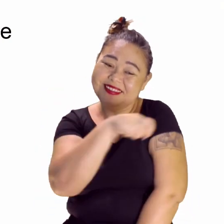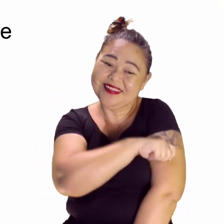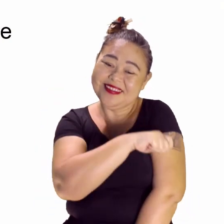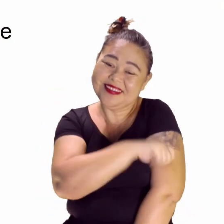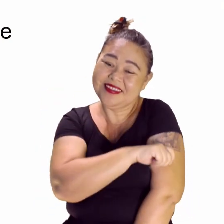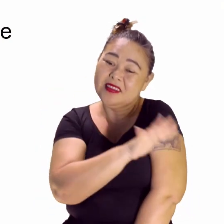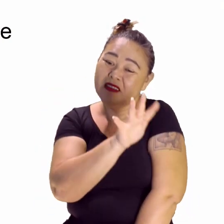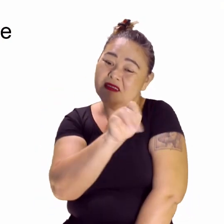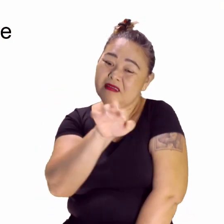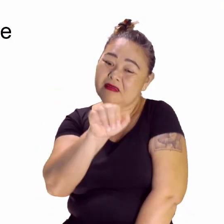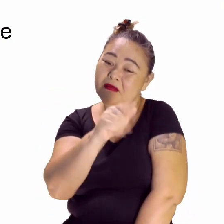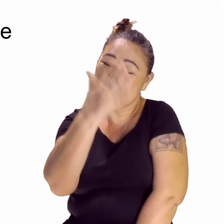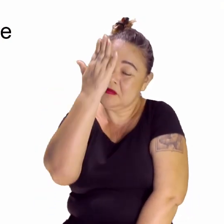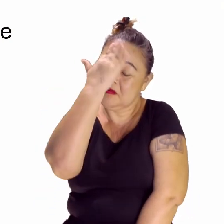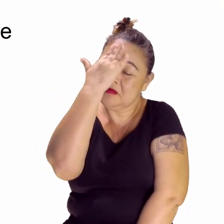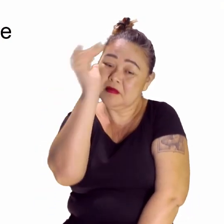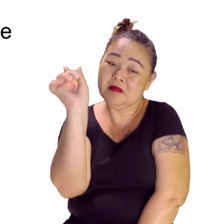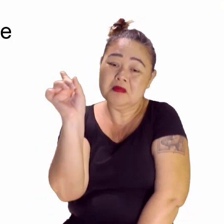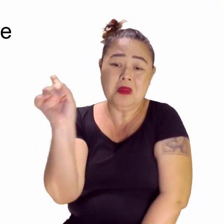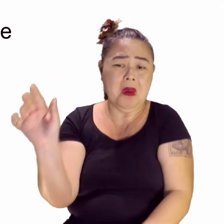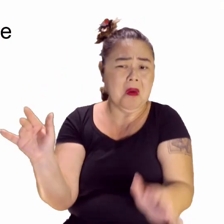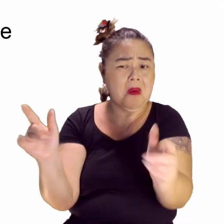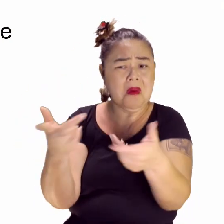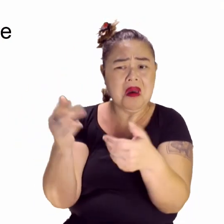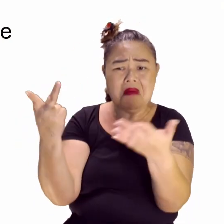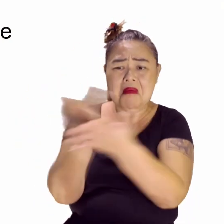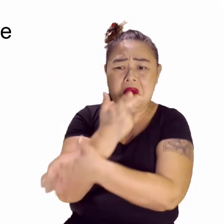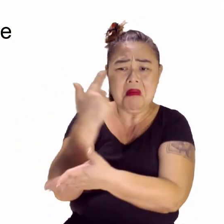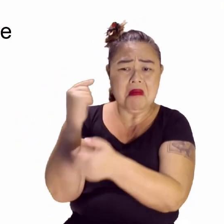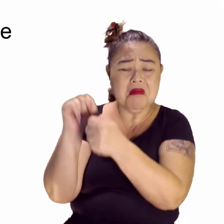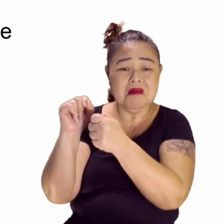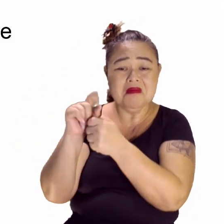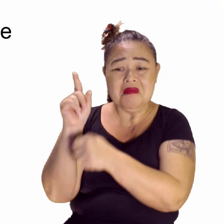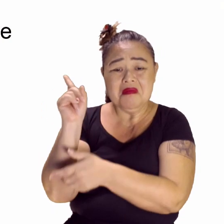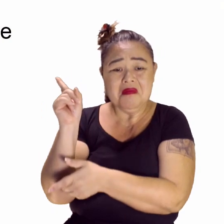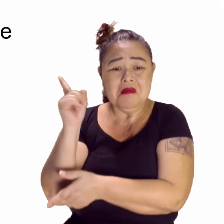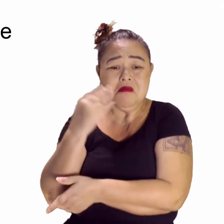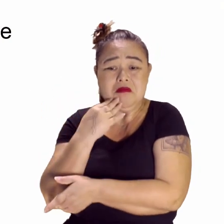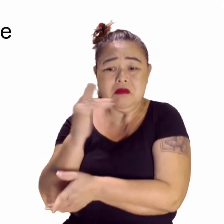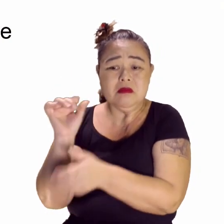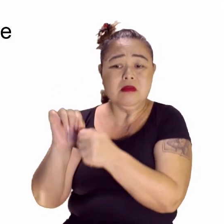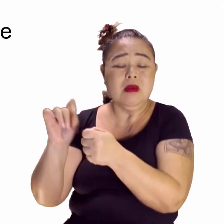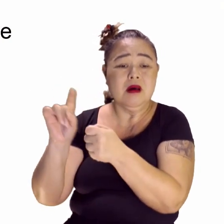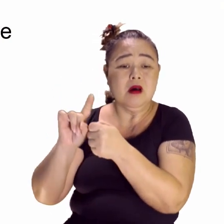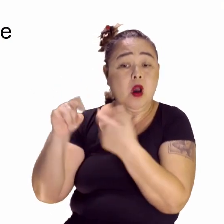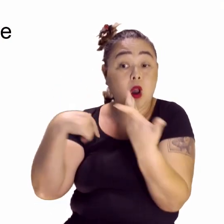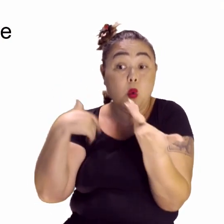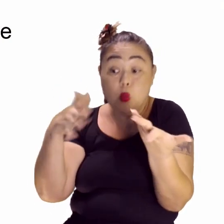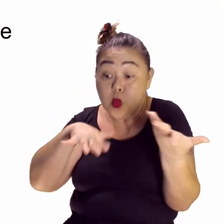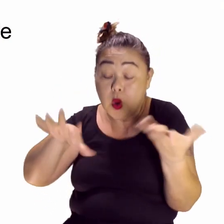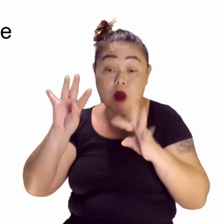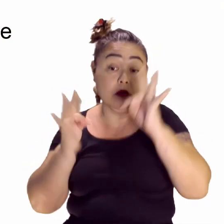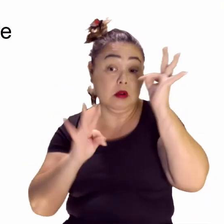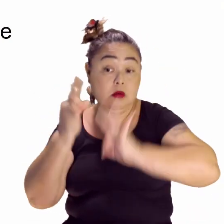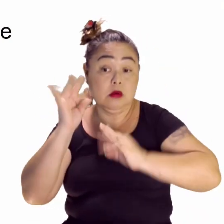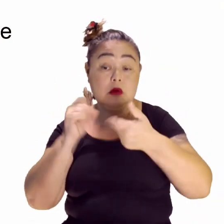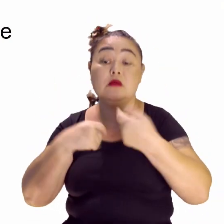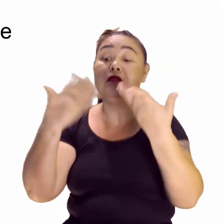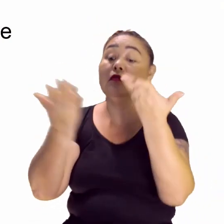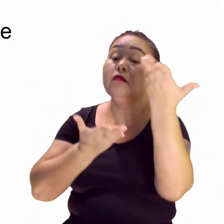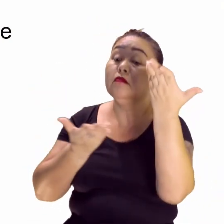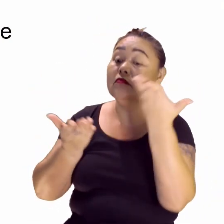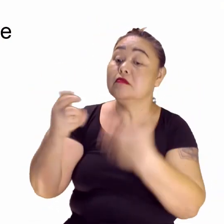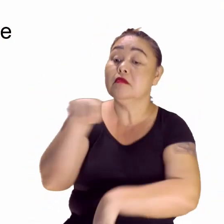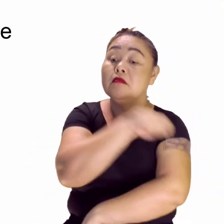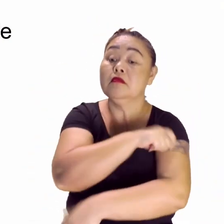aluno é fera. Ele vai saber que isso aqui é uma bobagem que a gente escreveu, Rogério. Não há dados. Nós estamos em meio à tecnologia. Ele é aluno da mediação tecnológica.